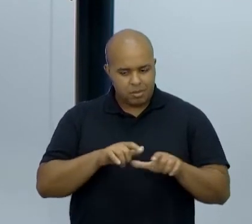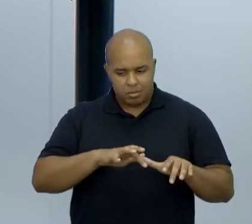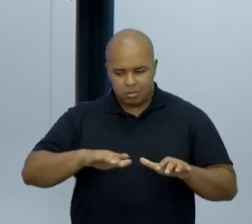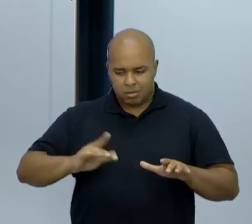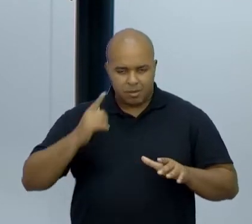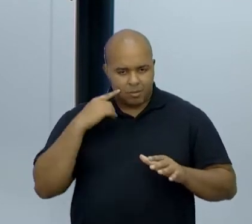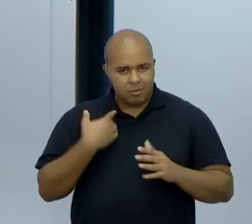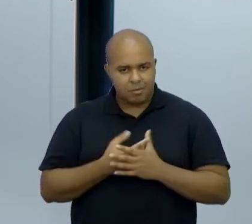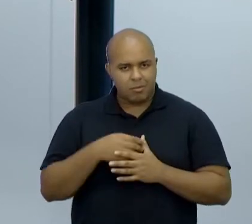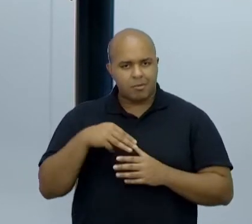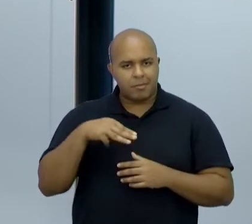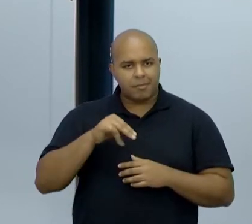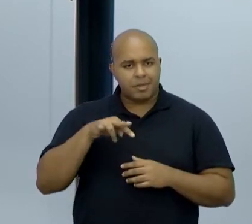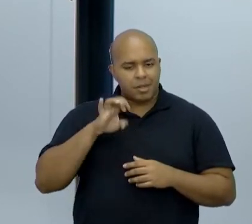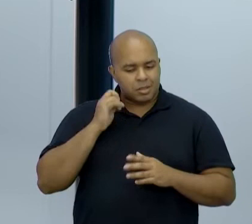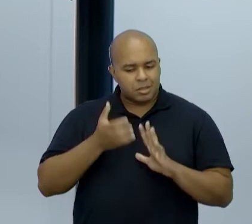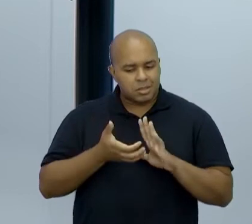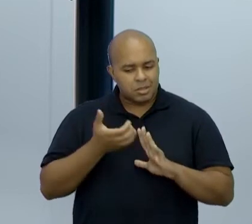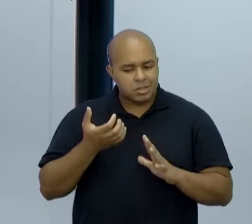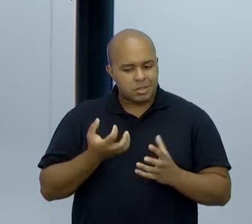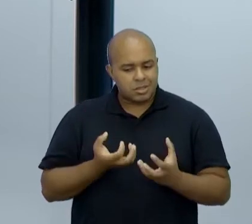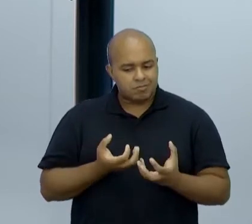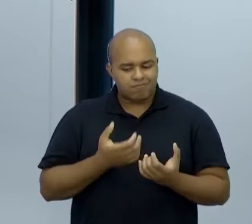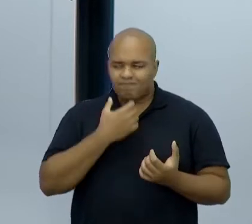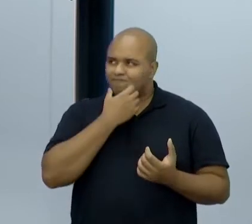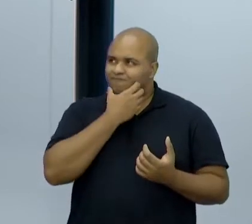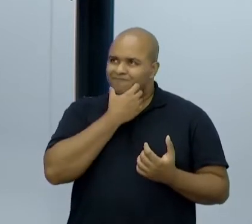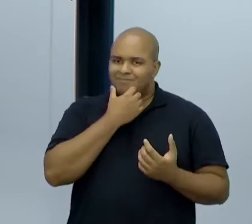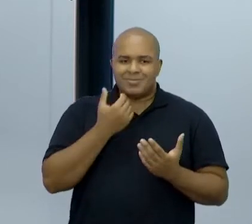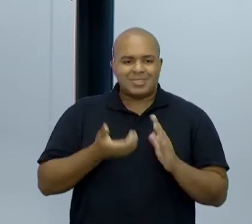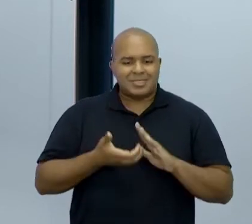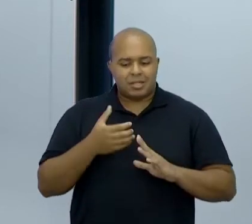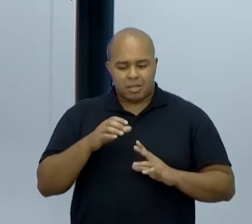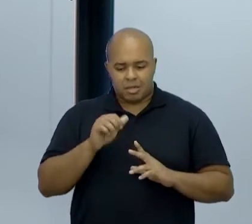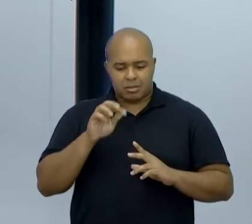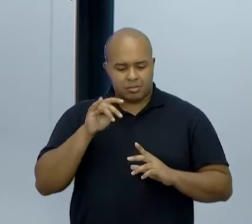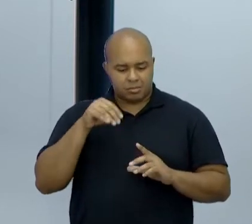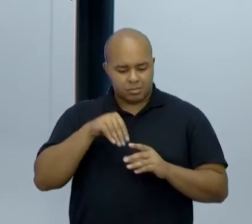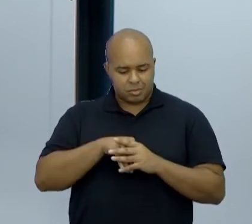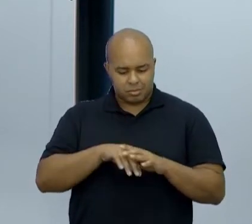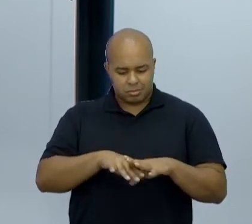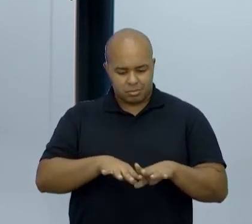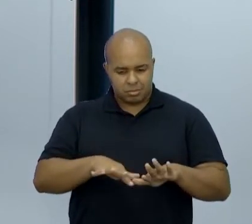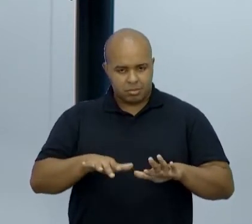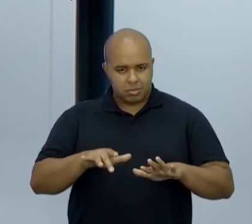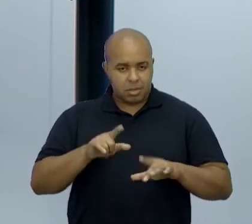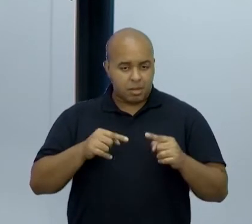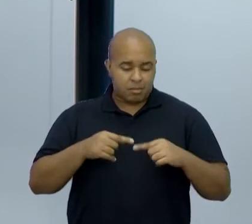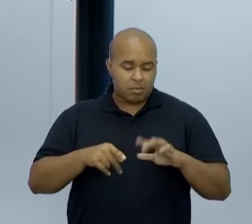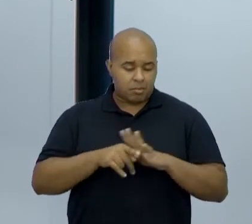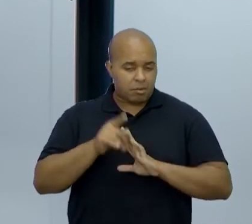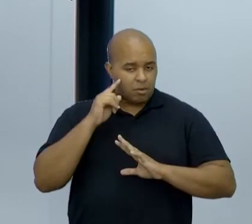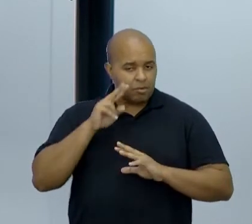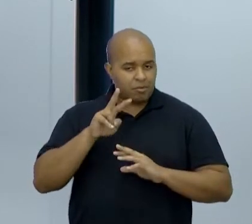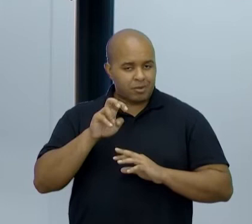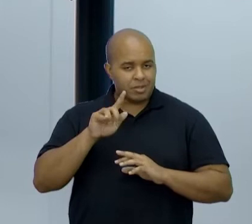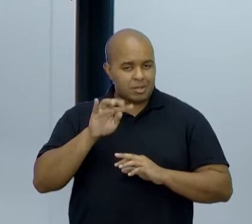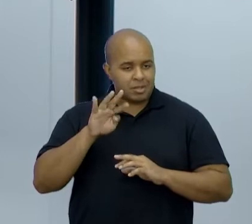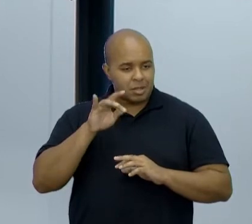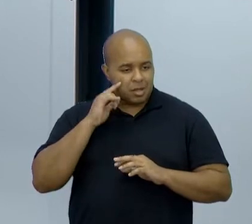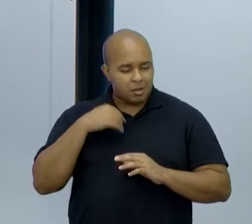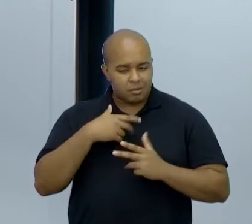questão dos sais minerais. Você retira, quando a gente fala de retirar carbono que está aprisionado no solo, são justamente os vegetais,